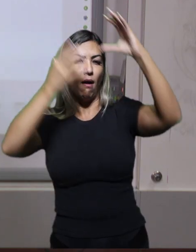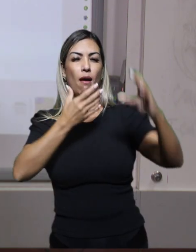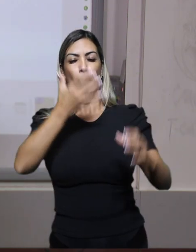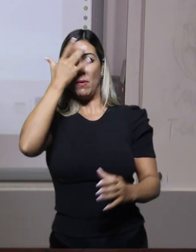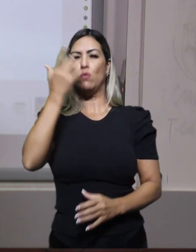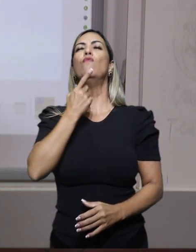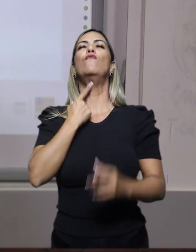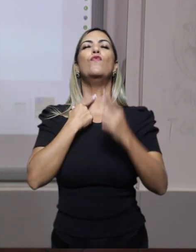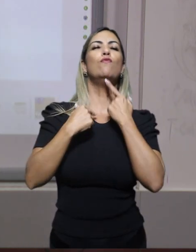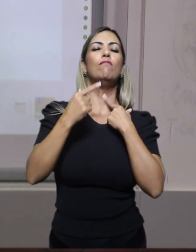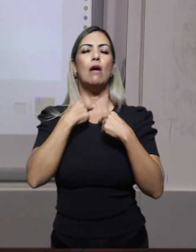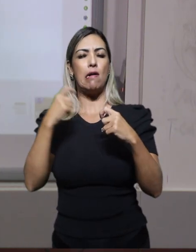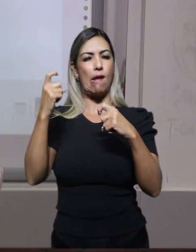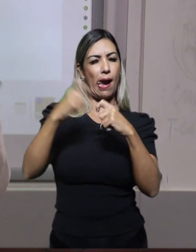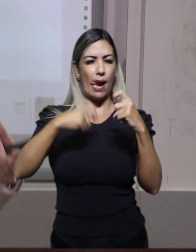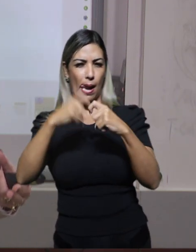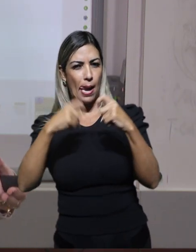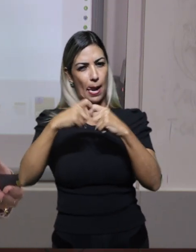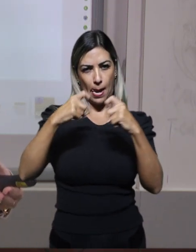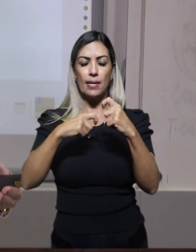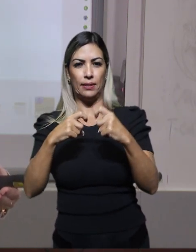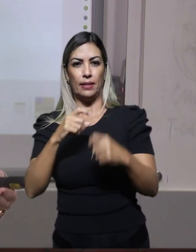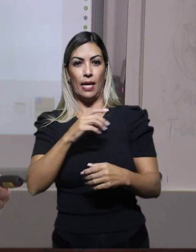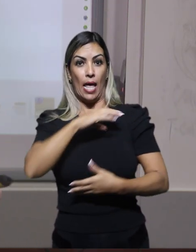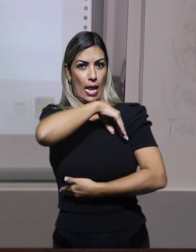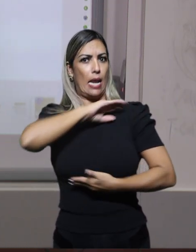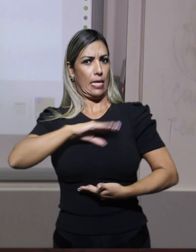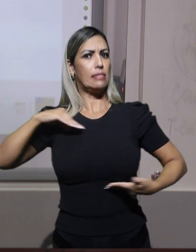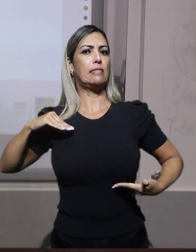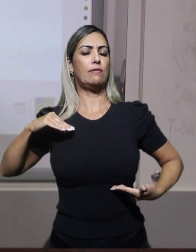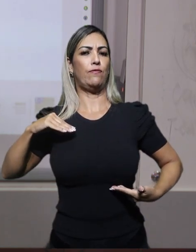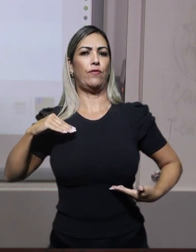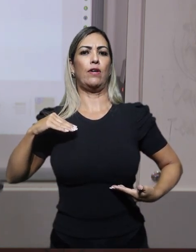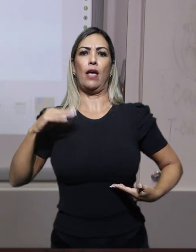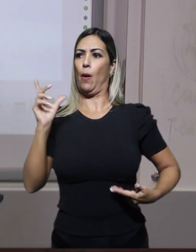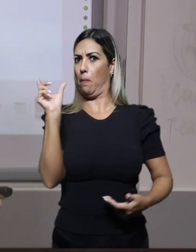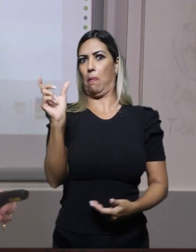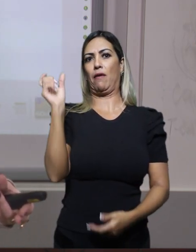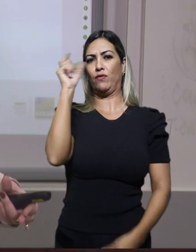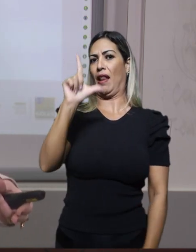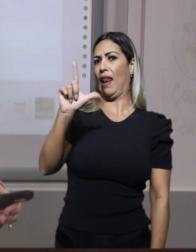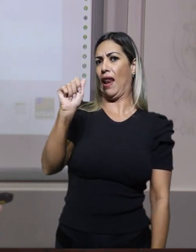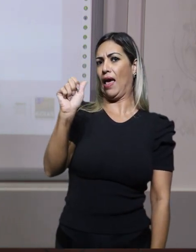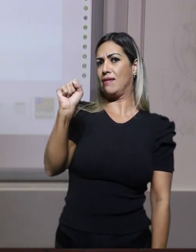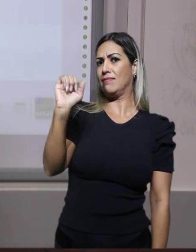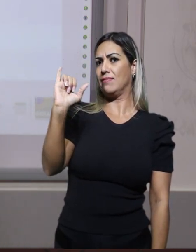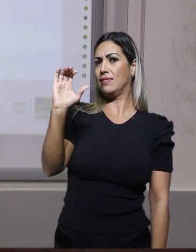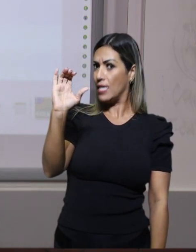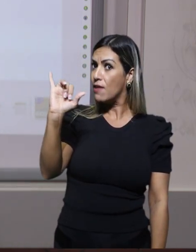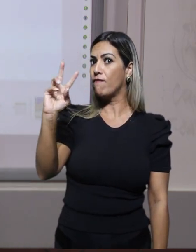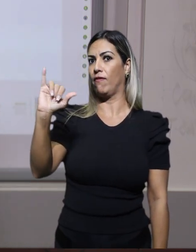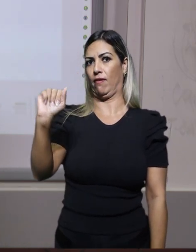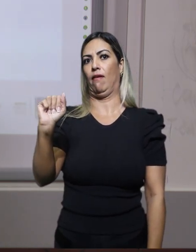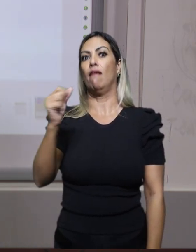sexual do agente. A gente fala lascívia, né, no direito penal, é um termo mais difícil, bonito, mas a lascívia quer dizer o quê?